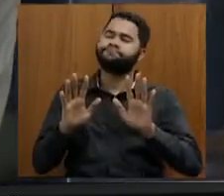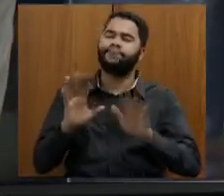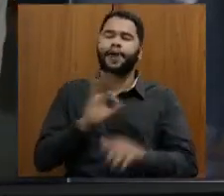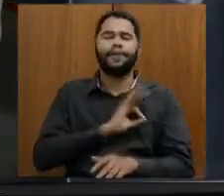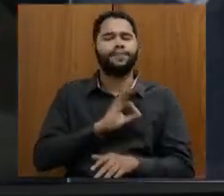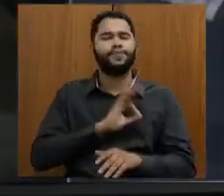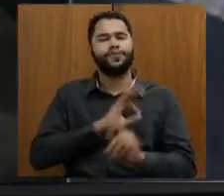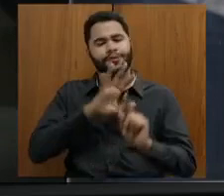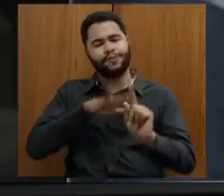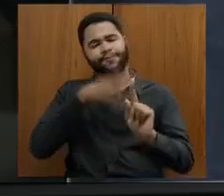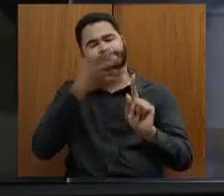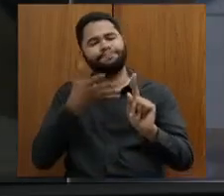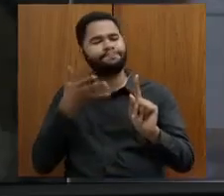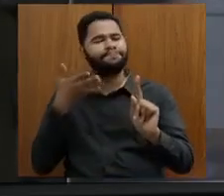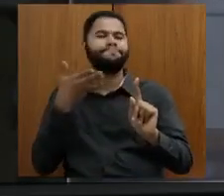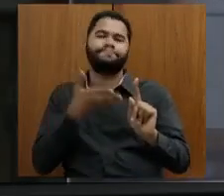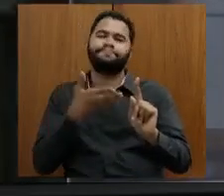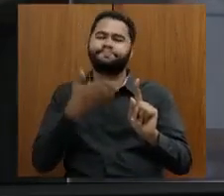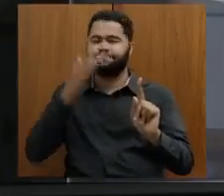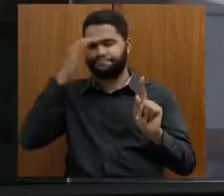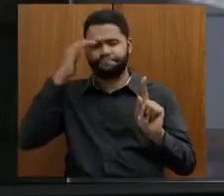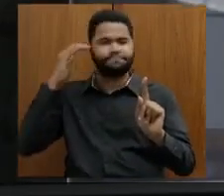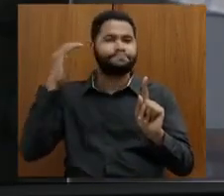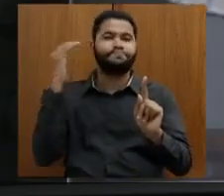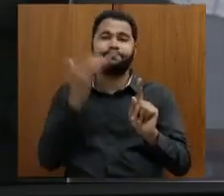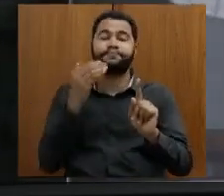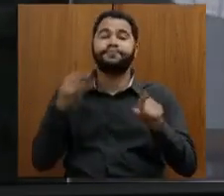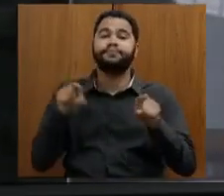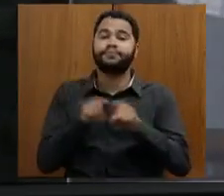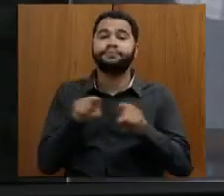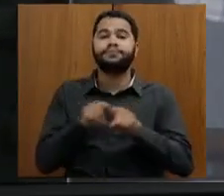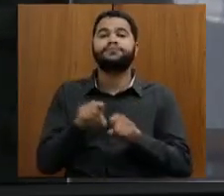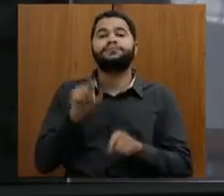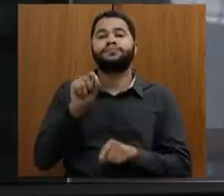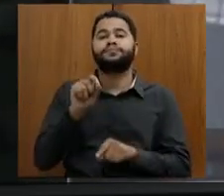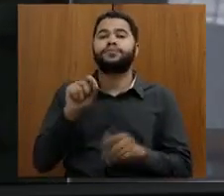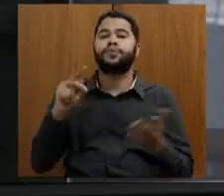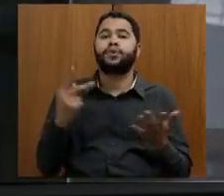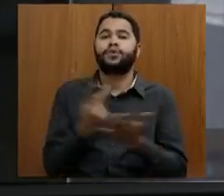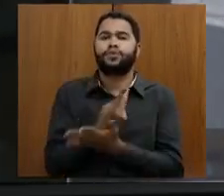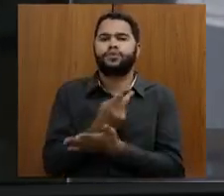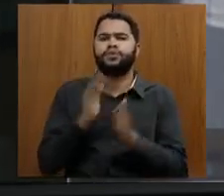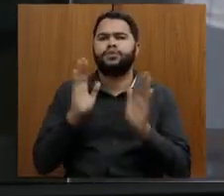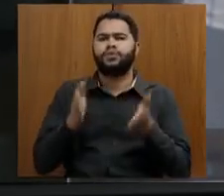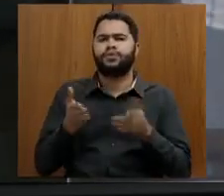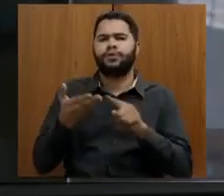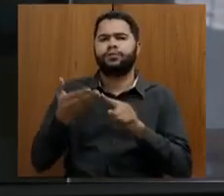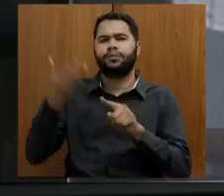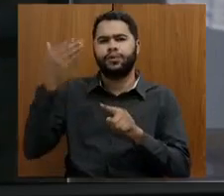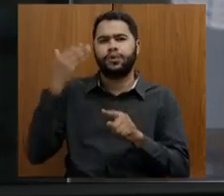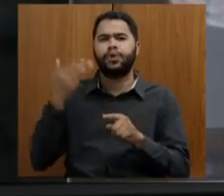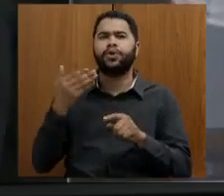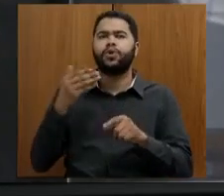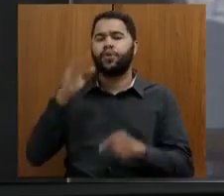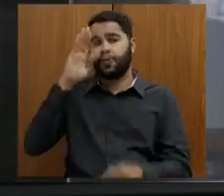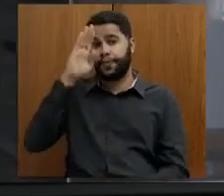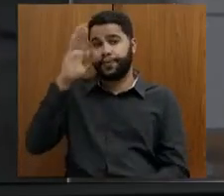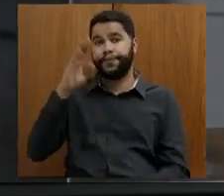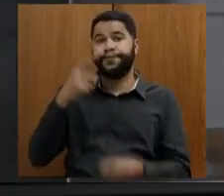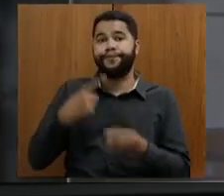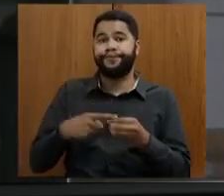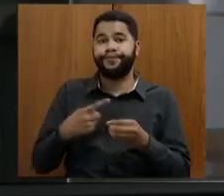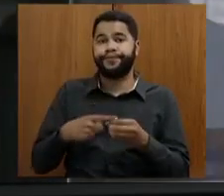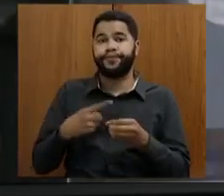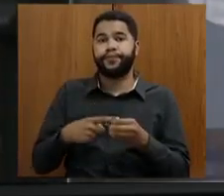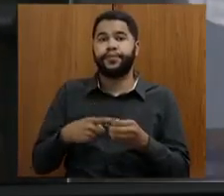então nosso reconhecimento o nosso respeito não foi também aconteceu já também sobre seu comando lá na